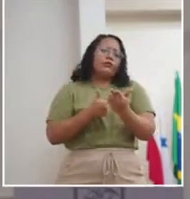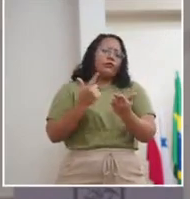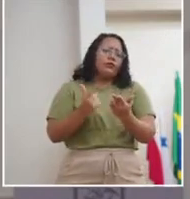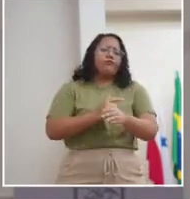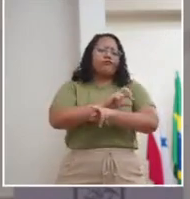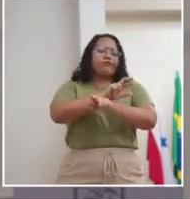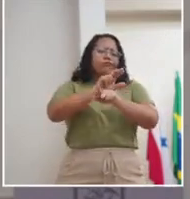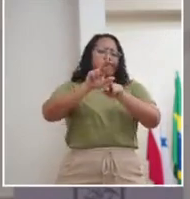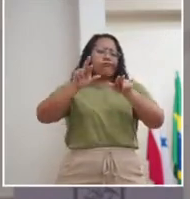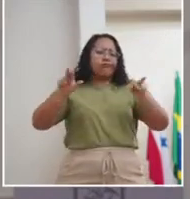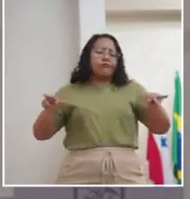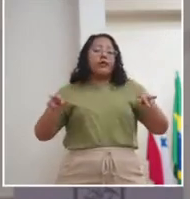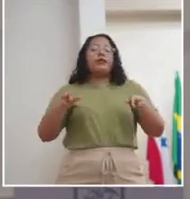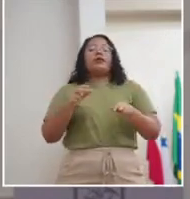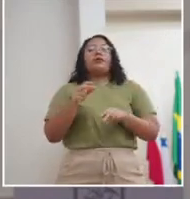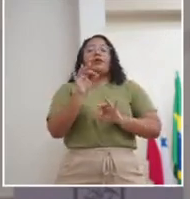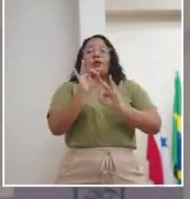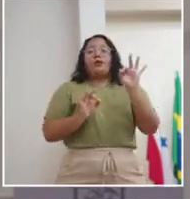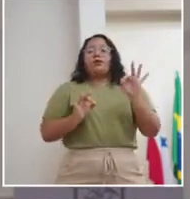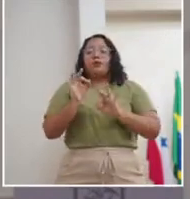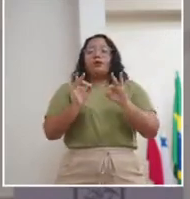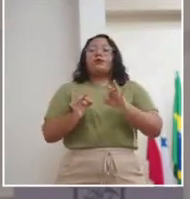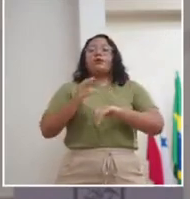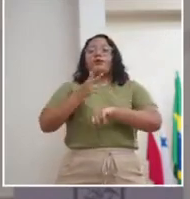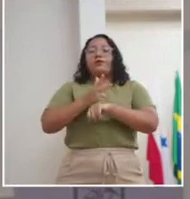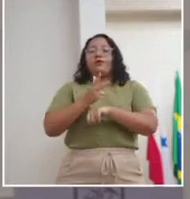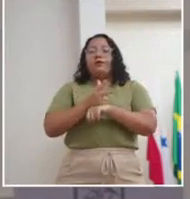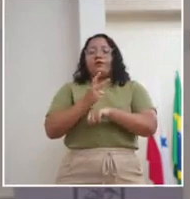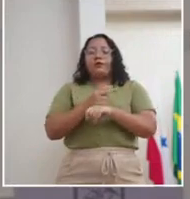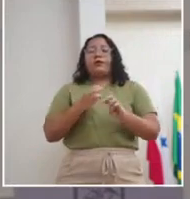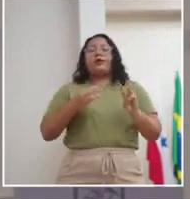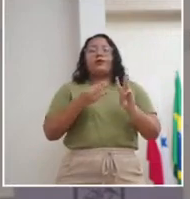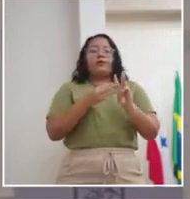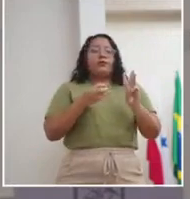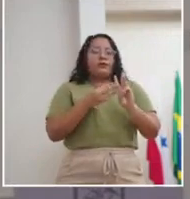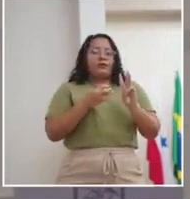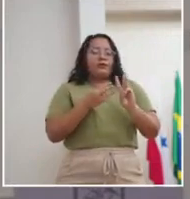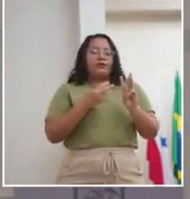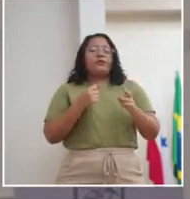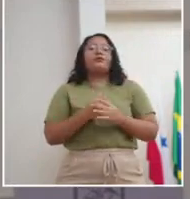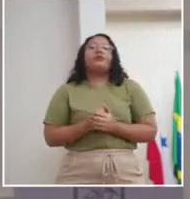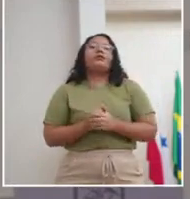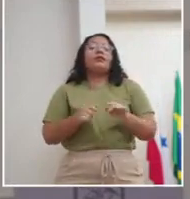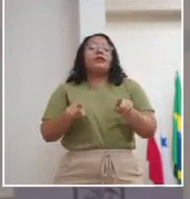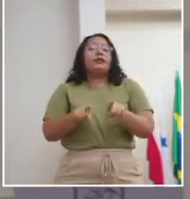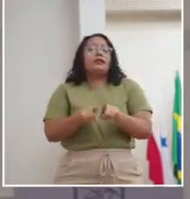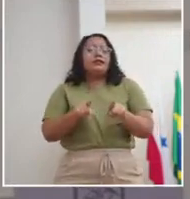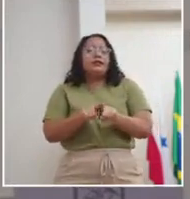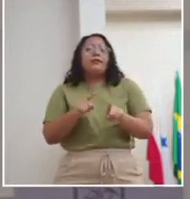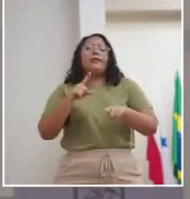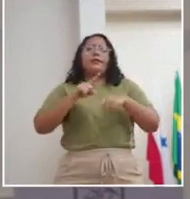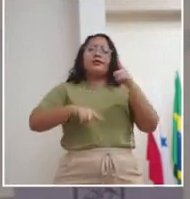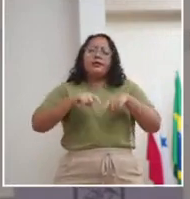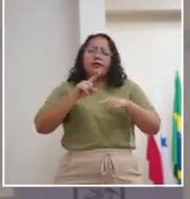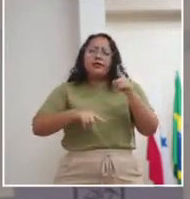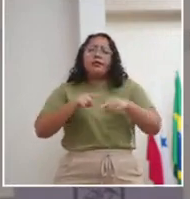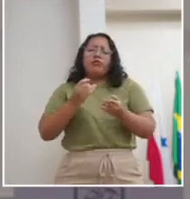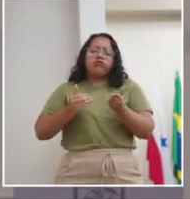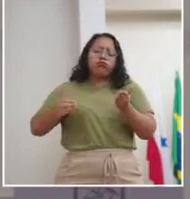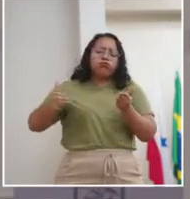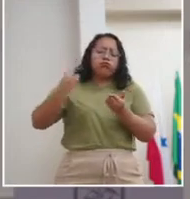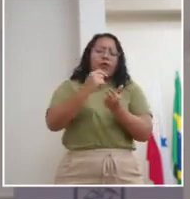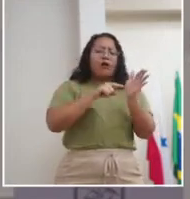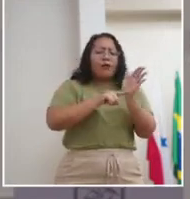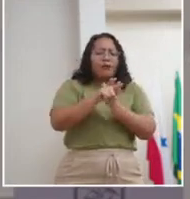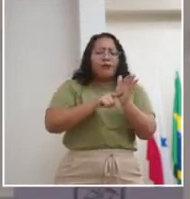produziu um filme documentário sobre os indígenas Assuriní e Aruaueté e forneceu argumento e material etnográfico para o